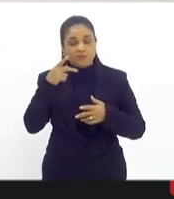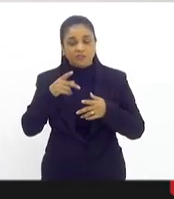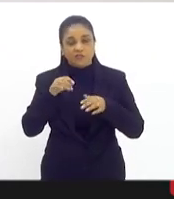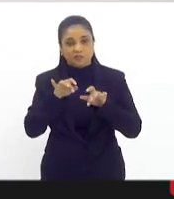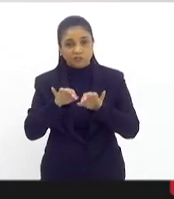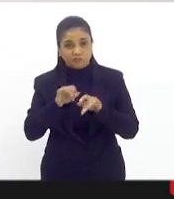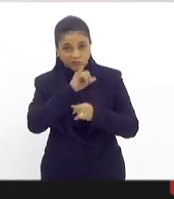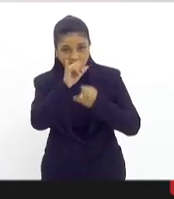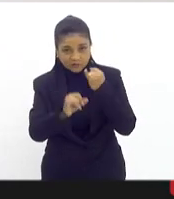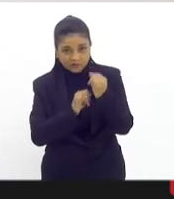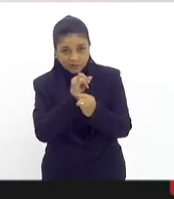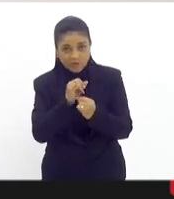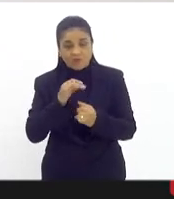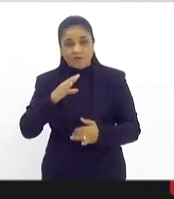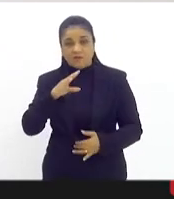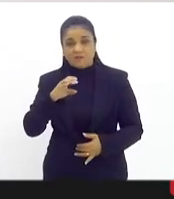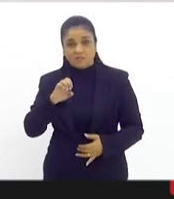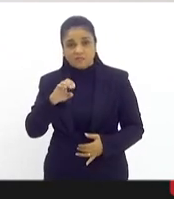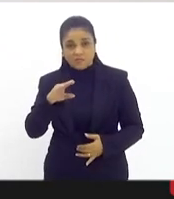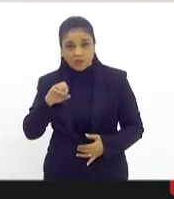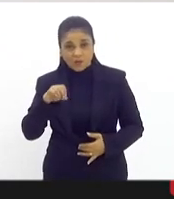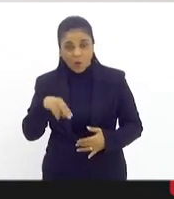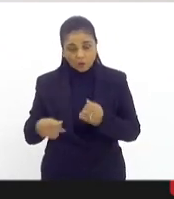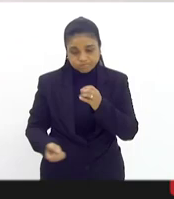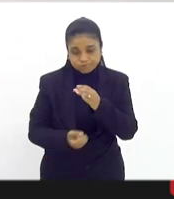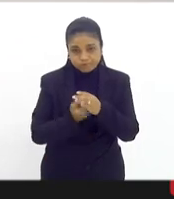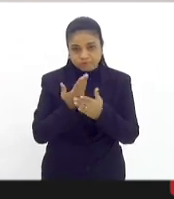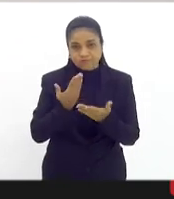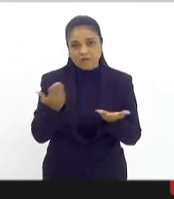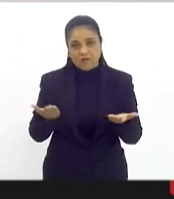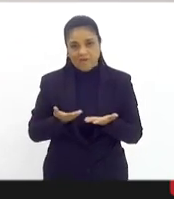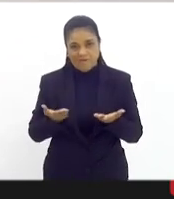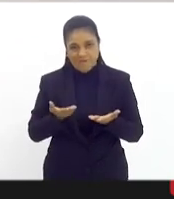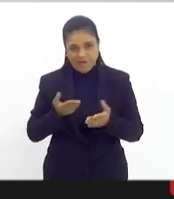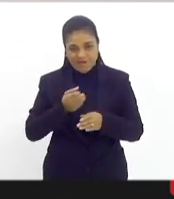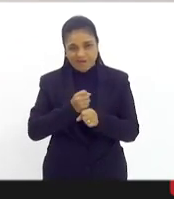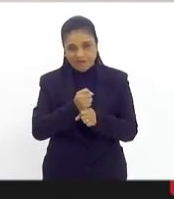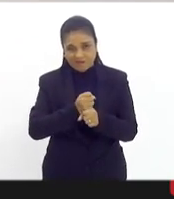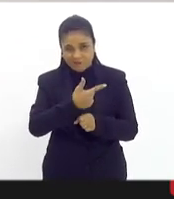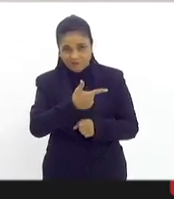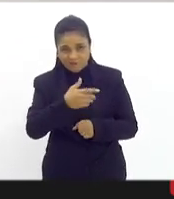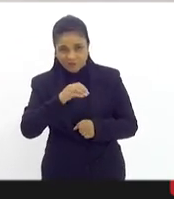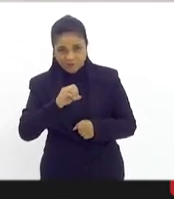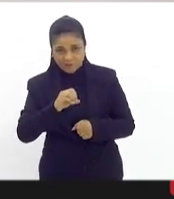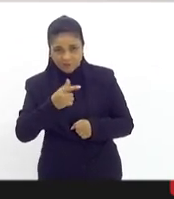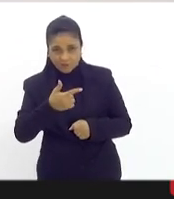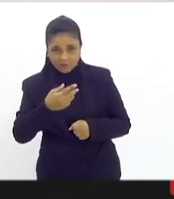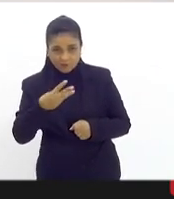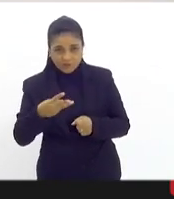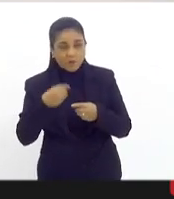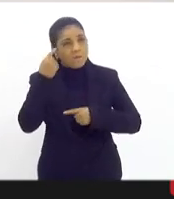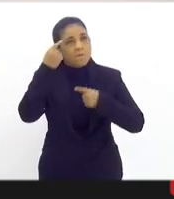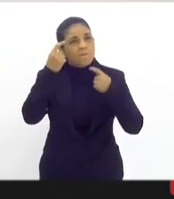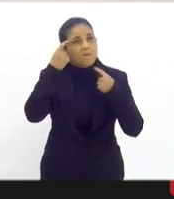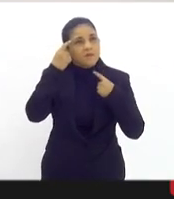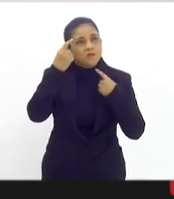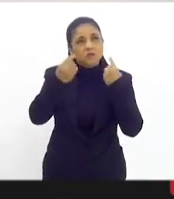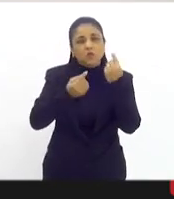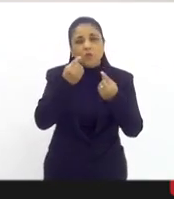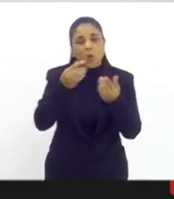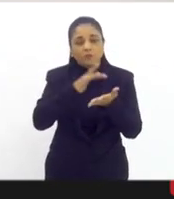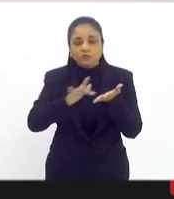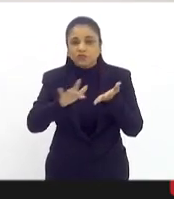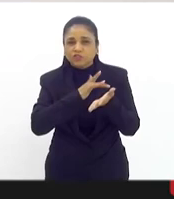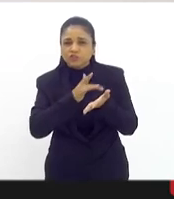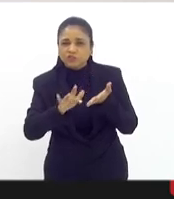criada neste ano, justamente pensando nesses temas de como é que o ambiente digital, vamos dizer, como é que a comunicação no